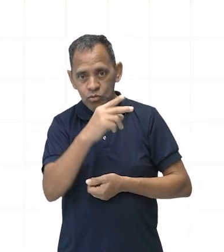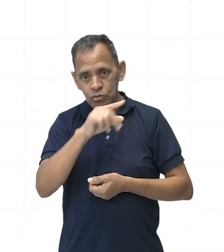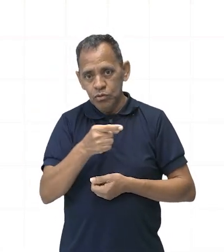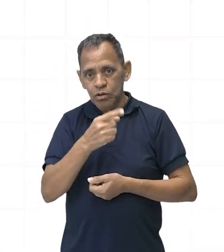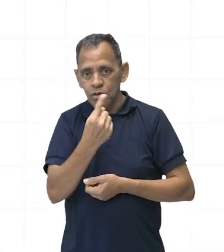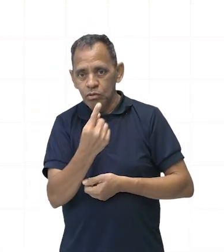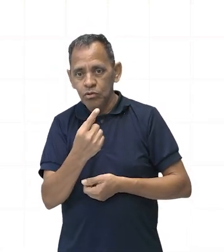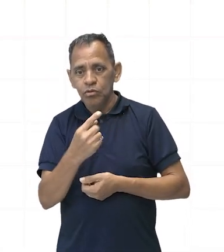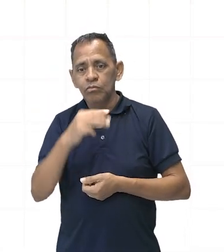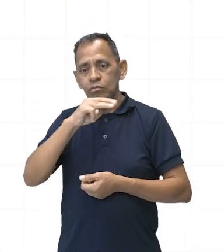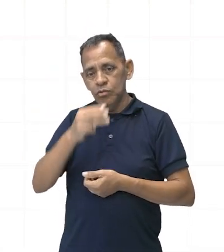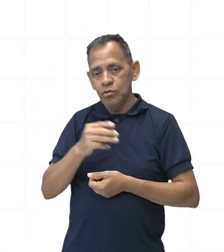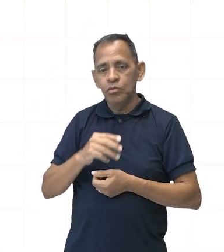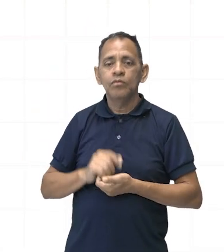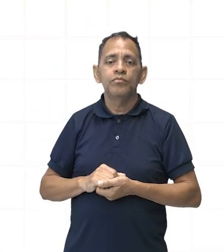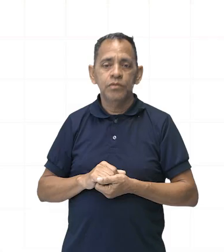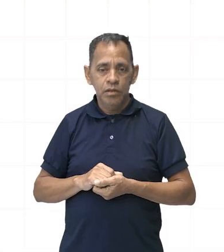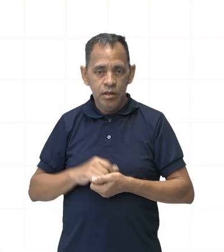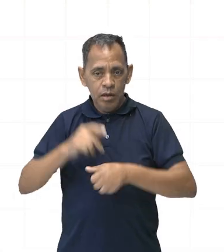e o Paquistão com